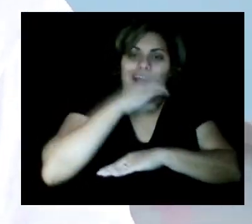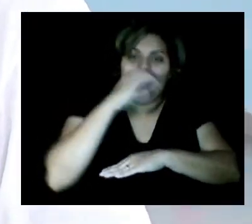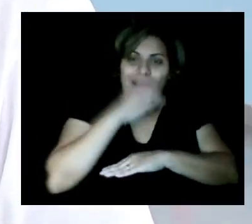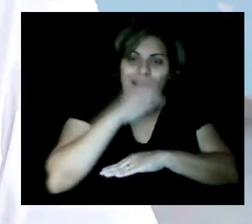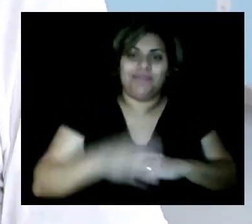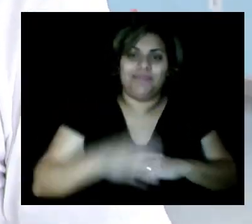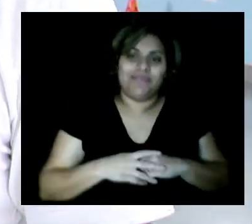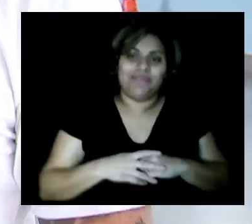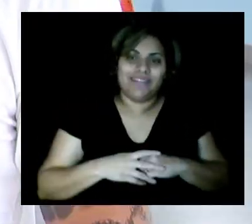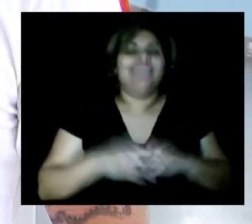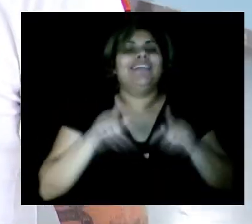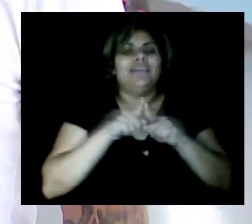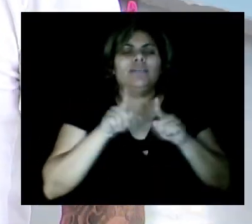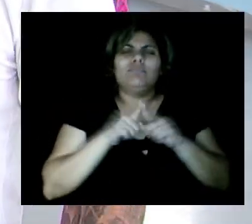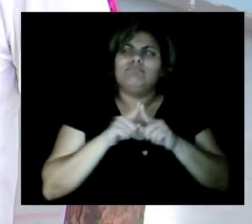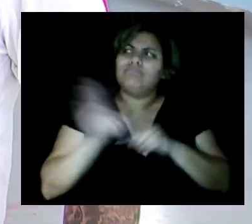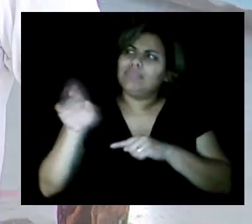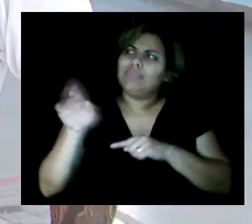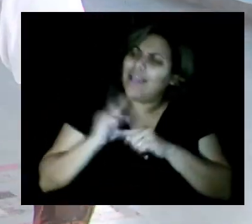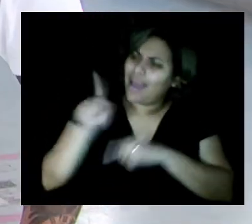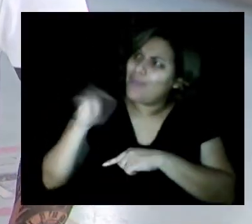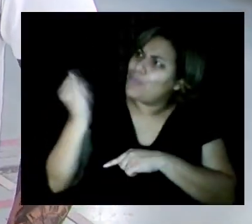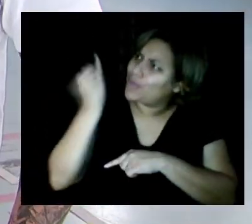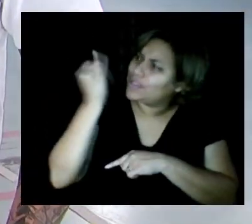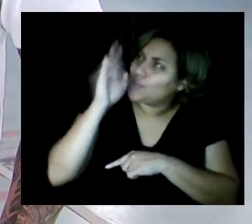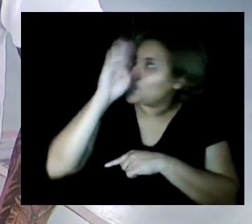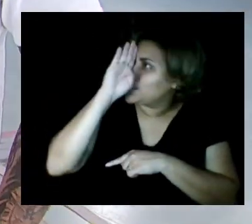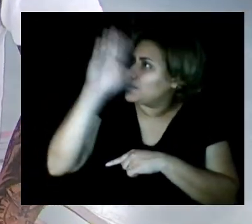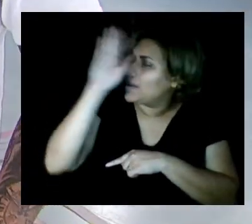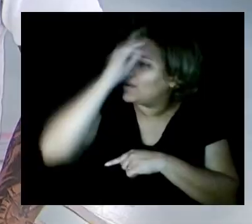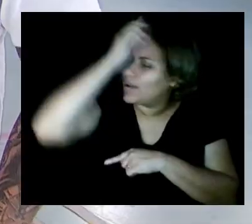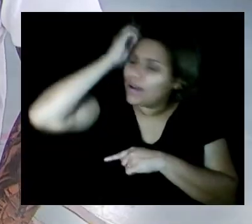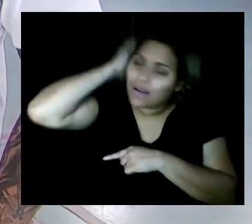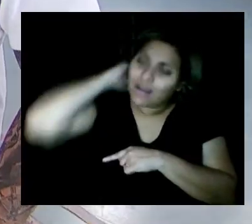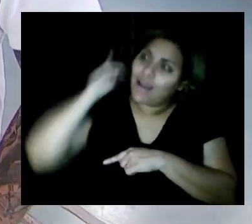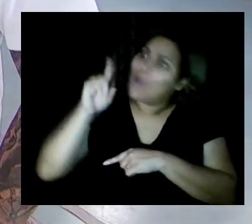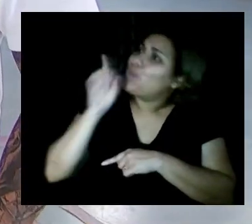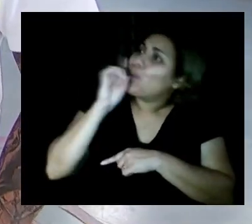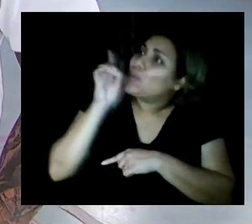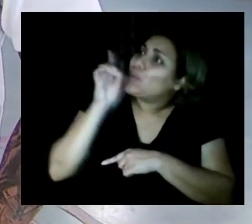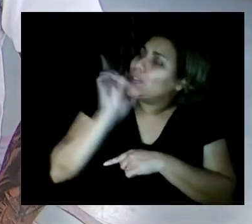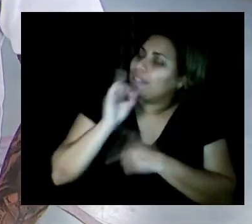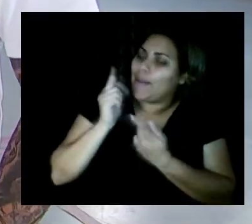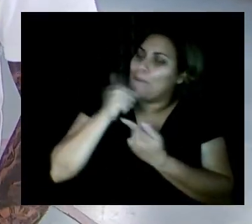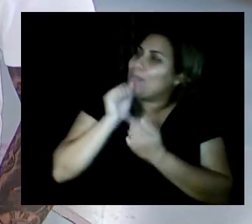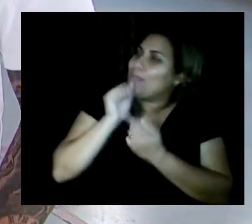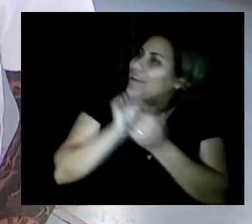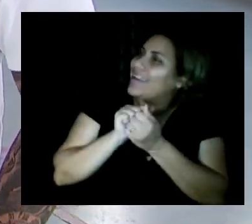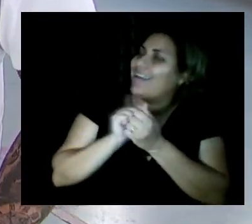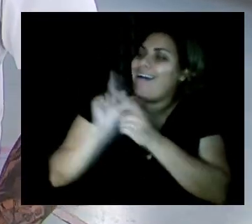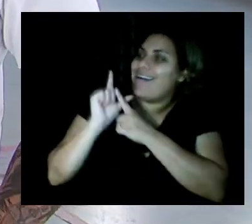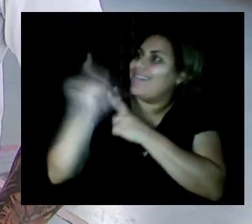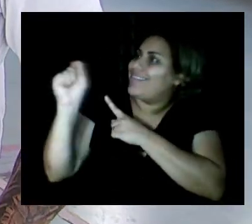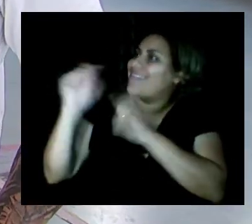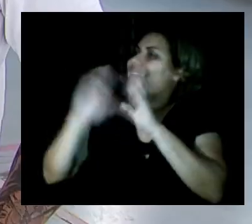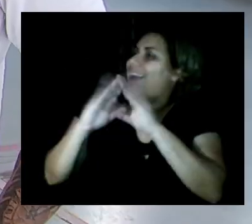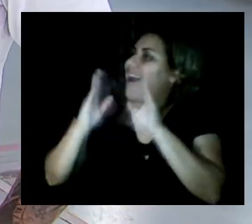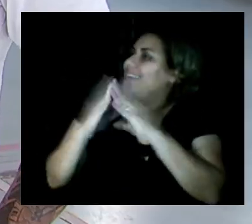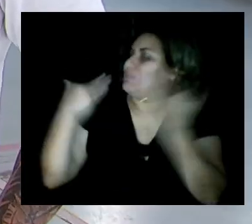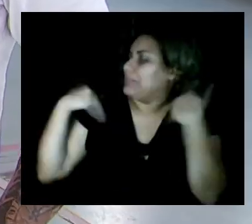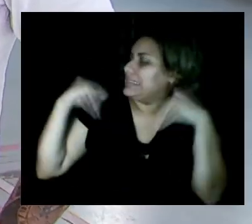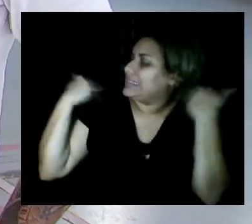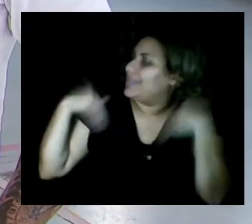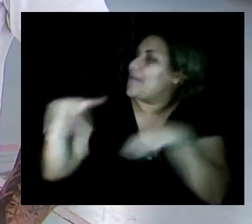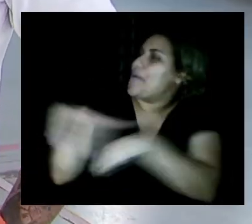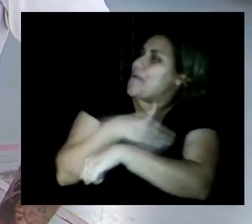tem uma importância fundamental para o dia a dia das mães ao sair de casa, passear na rua, no shopping, né? Você